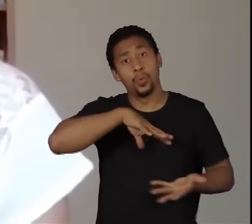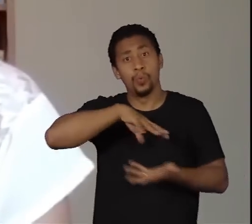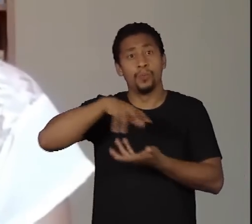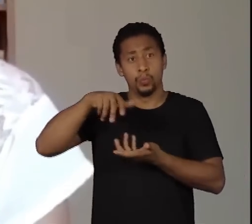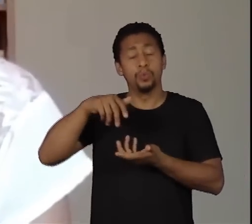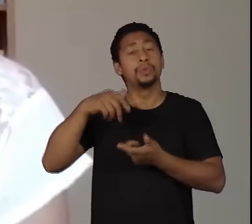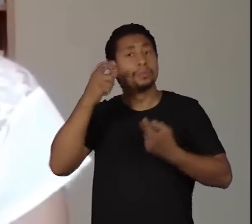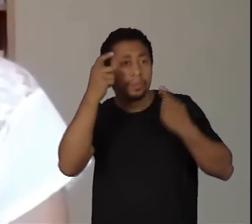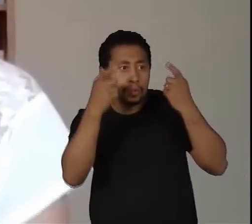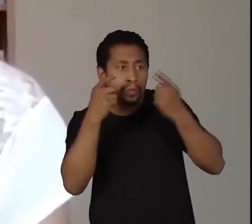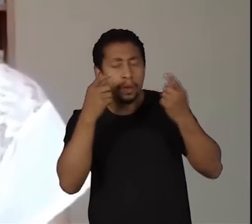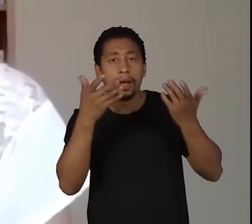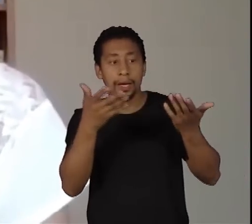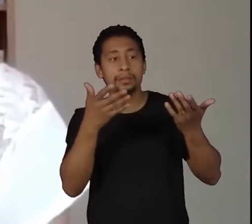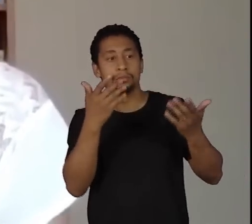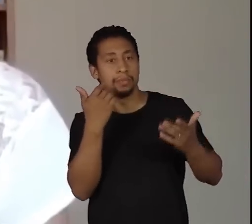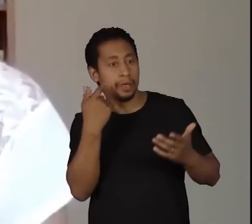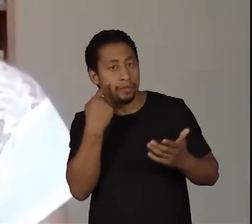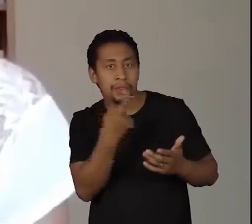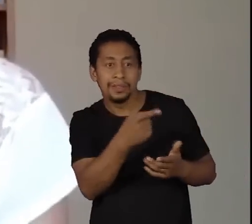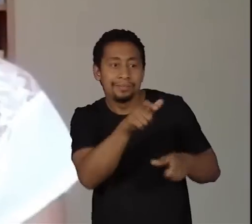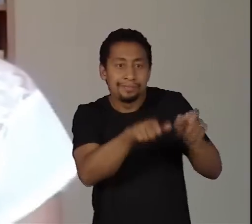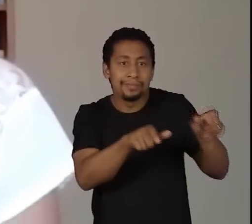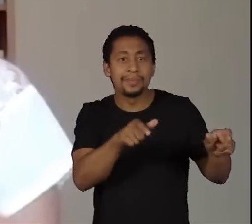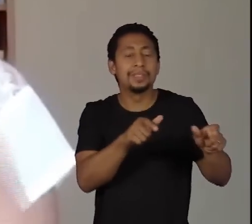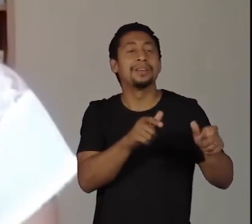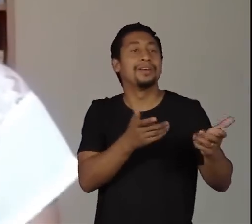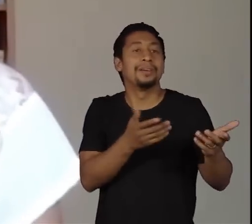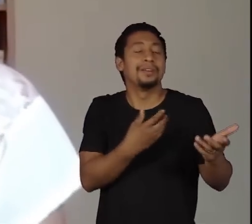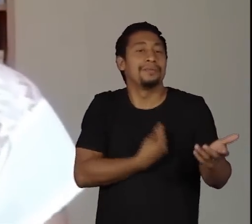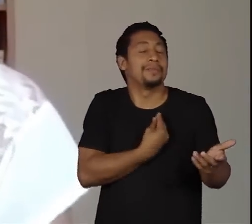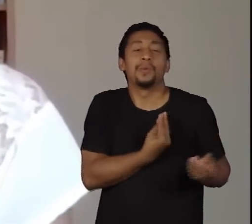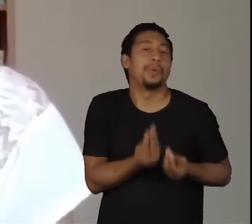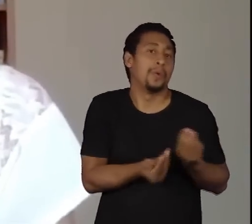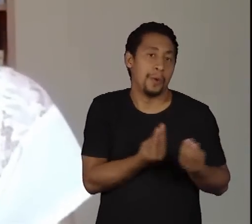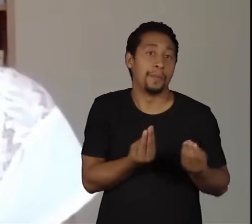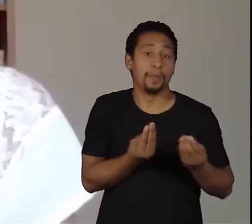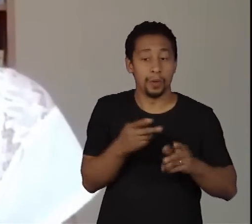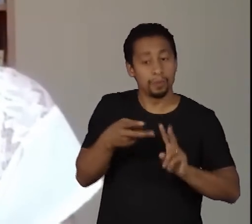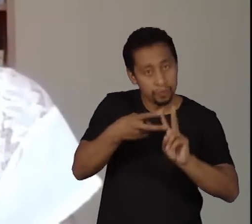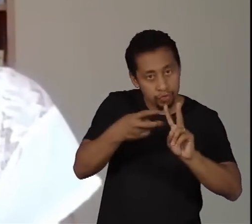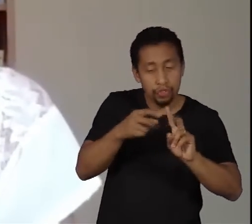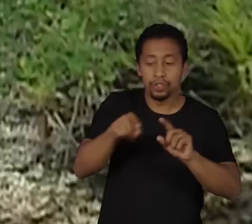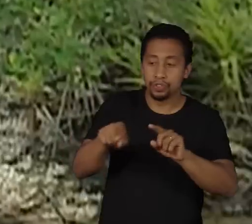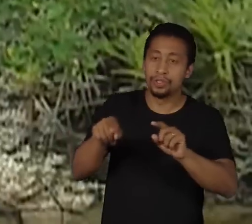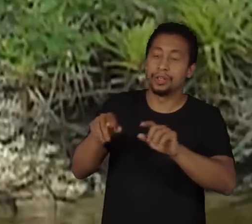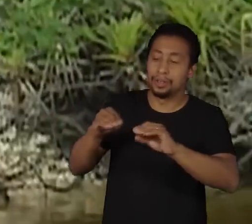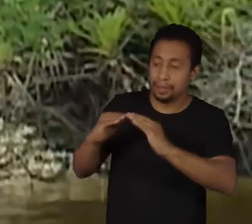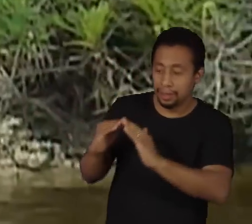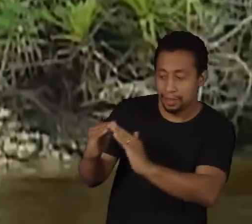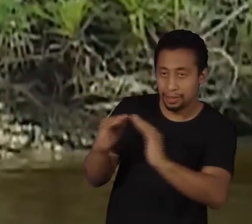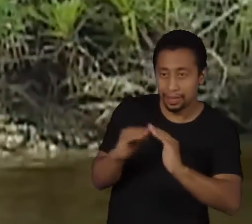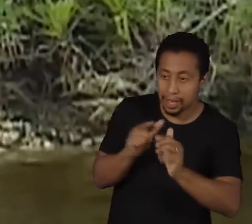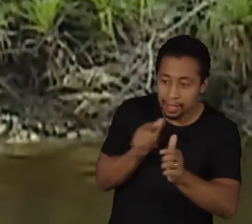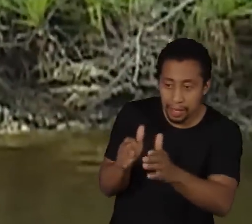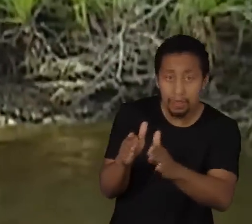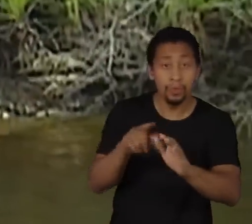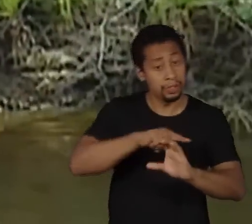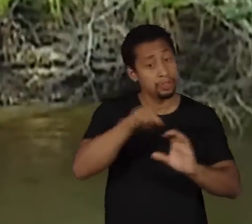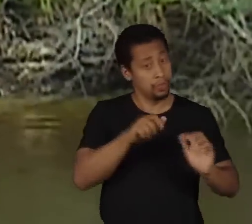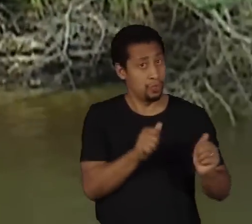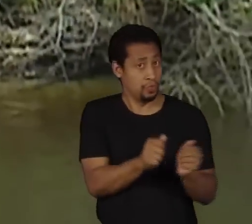fato, essas populações sejam ouvidas, não só enquanto populações tradicionais, mas também como cientistas.